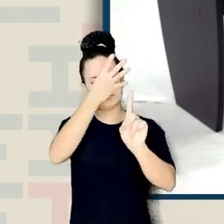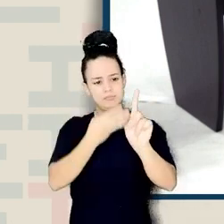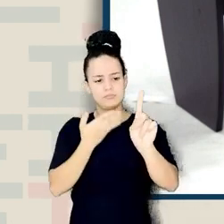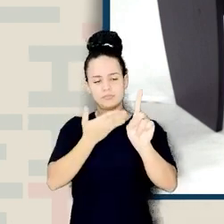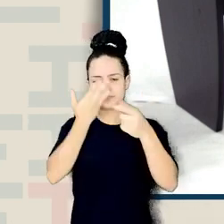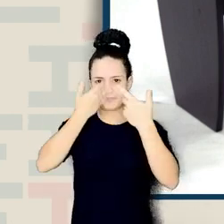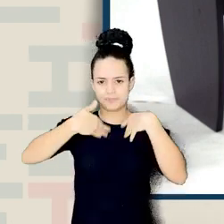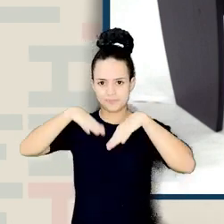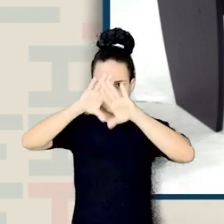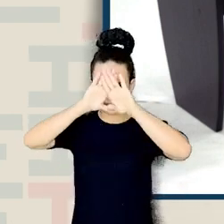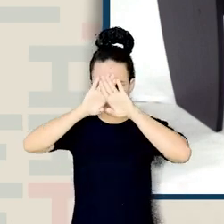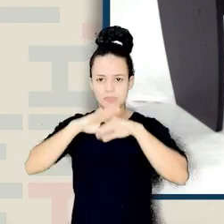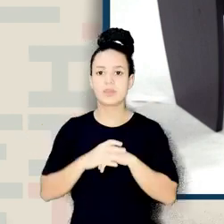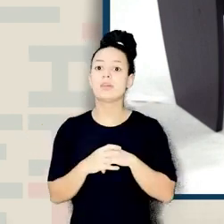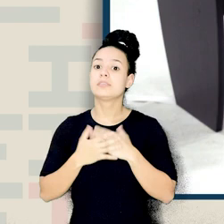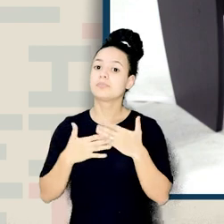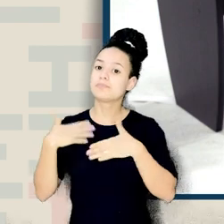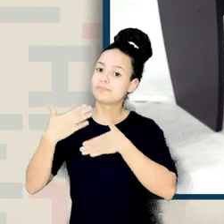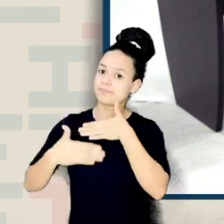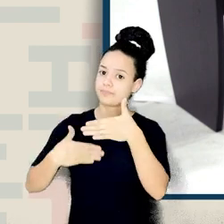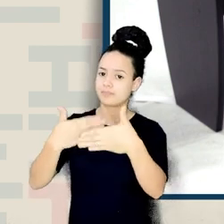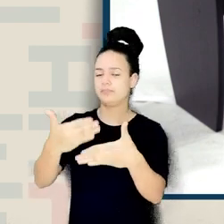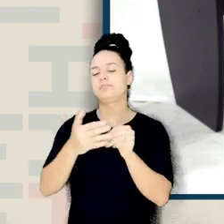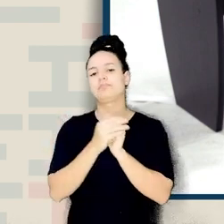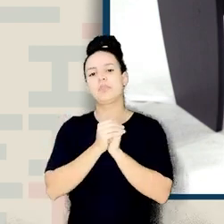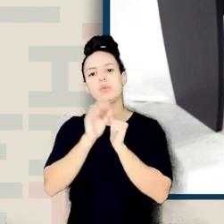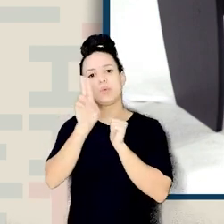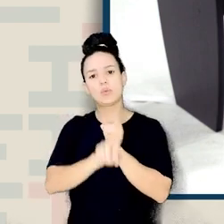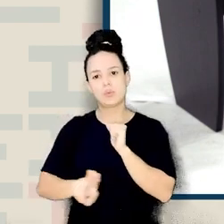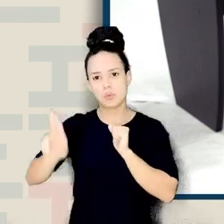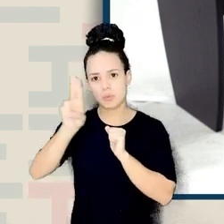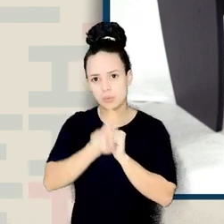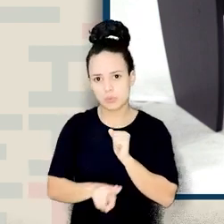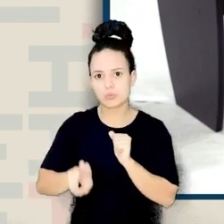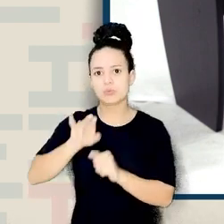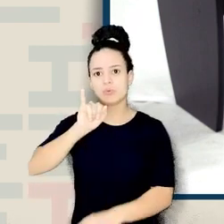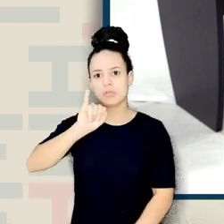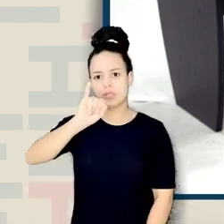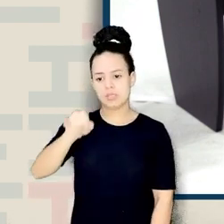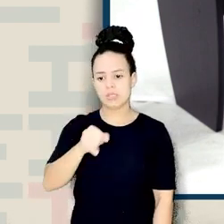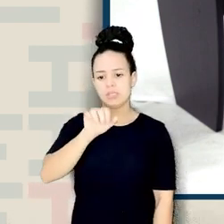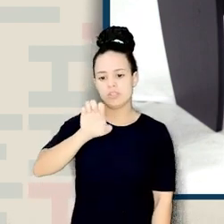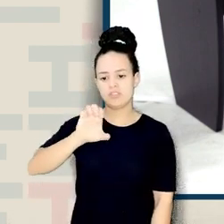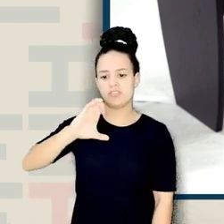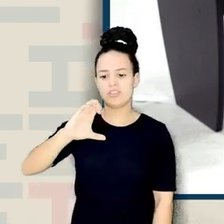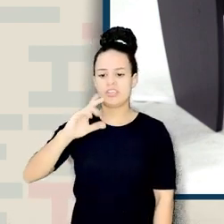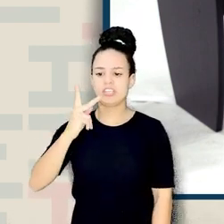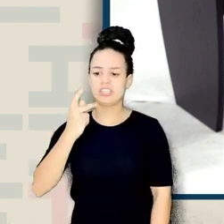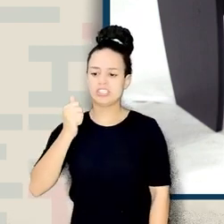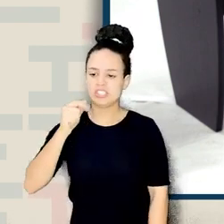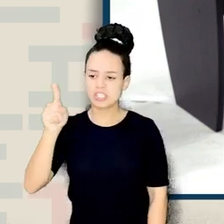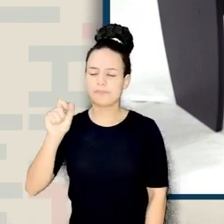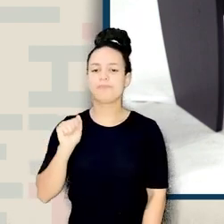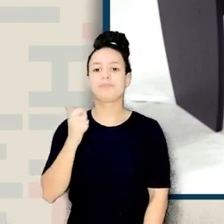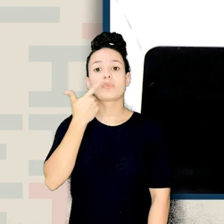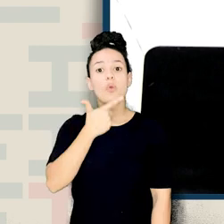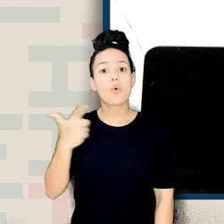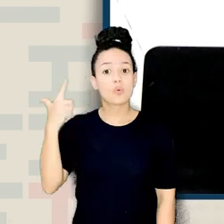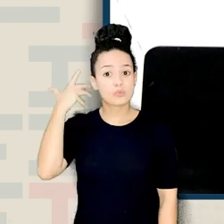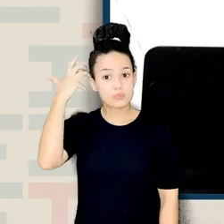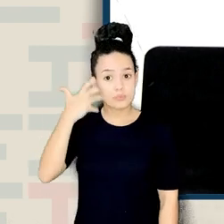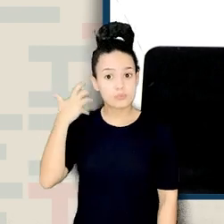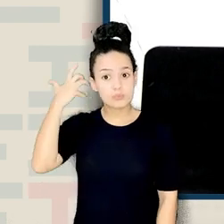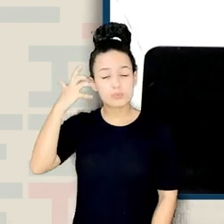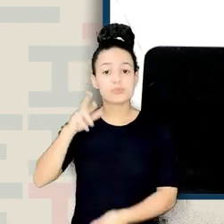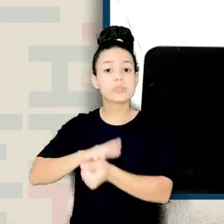Nessa sequência, então, nessa caminhada, para além da utilização do Ijexá, um outro toque foi-se